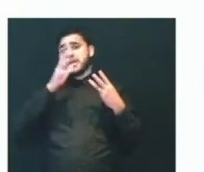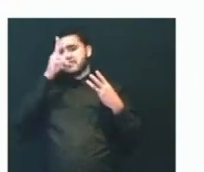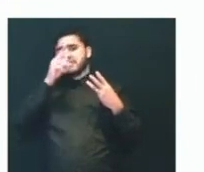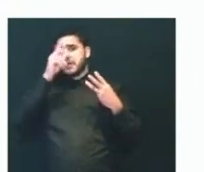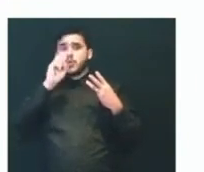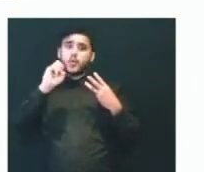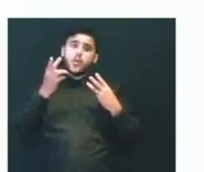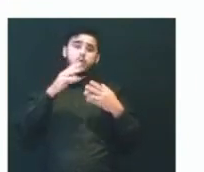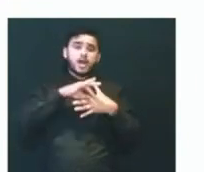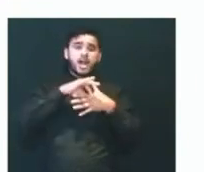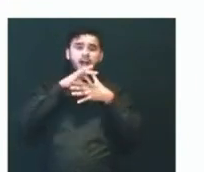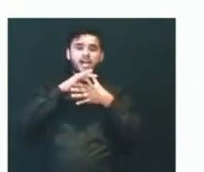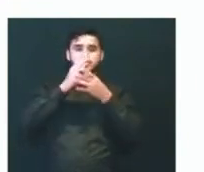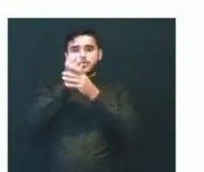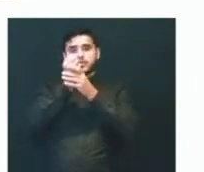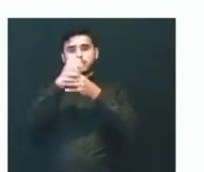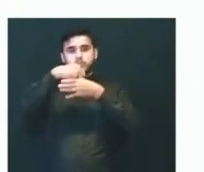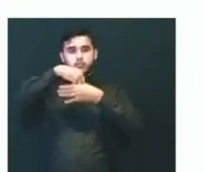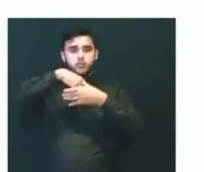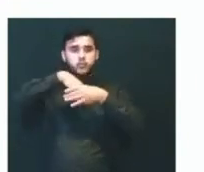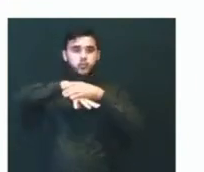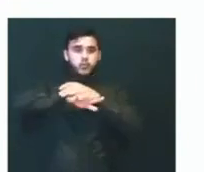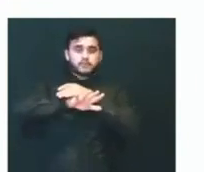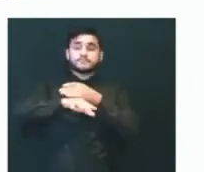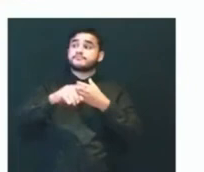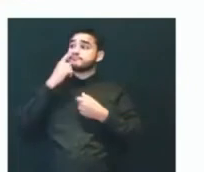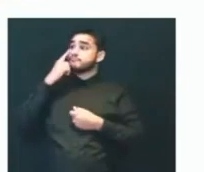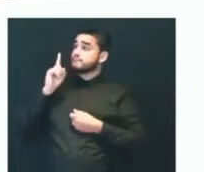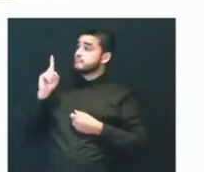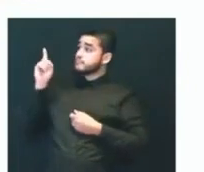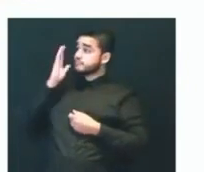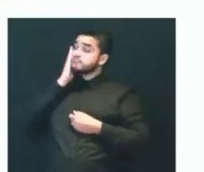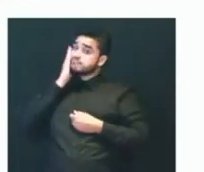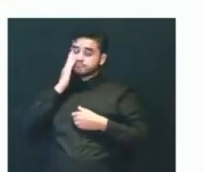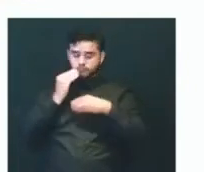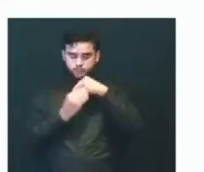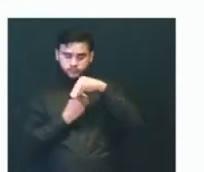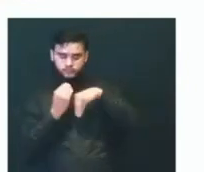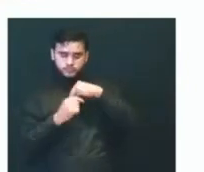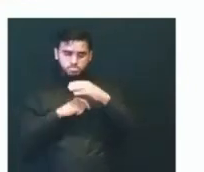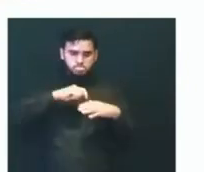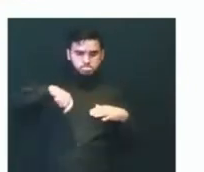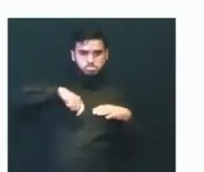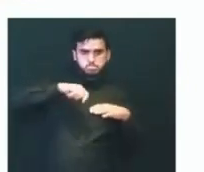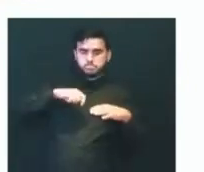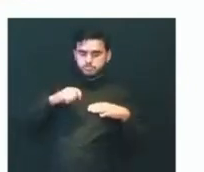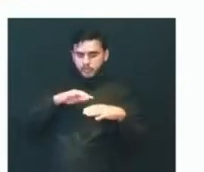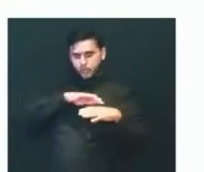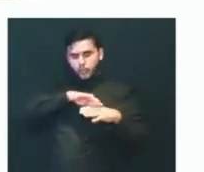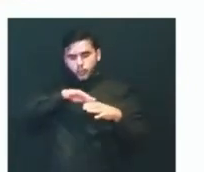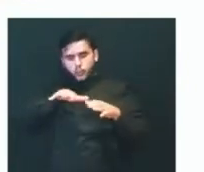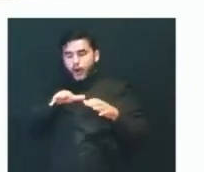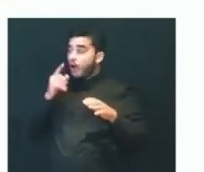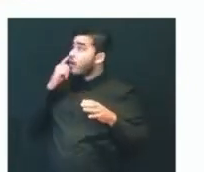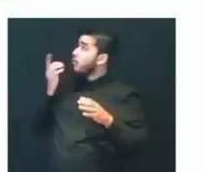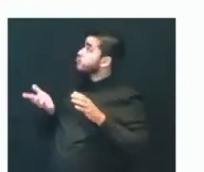moída. E é bom porque é uma preparação diferente, é uma preparação mais bonita, né? E muito fácil de